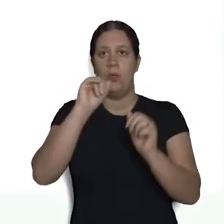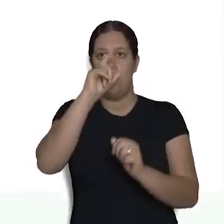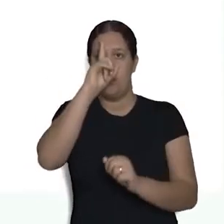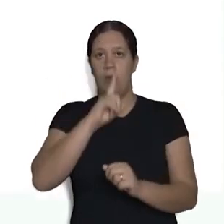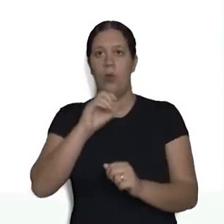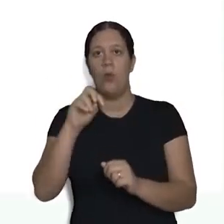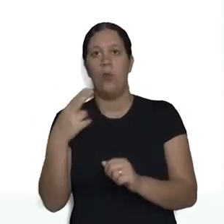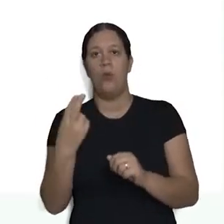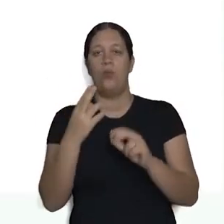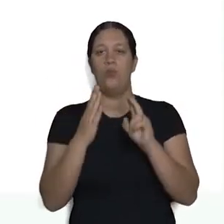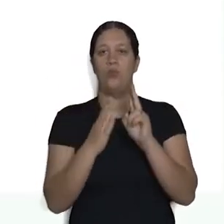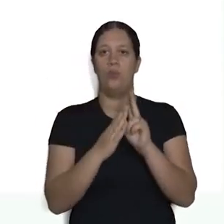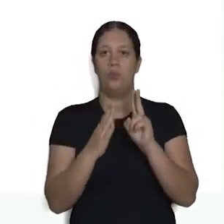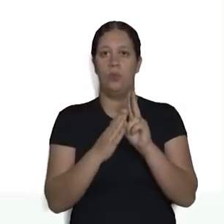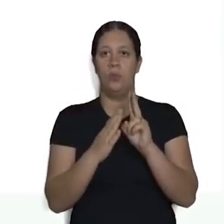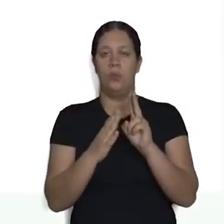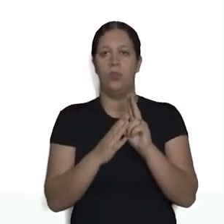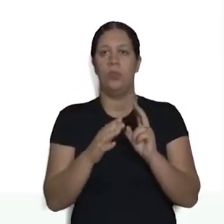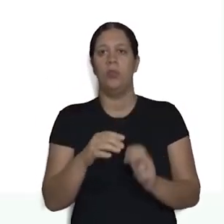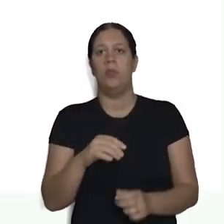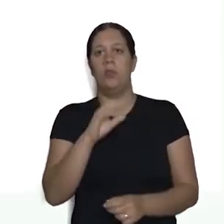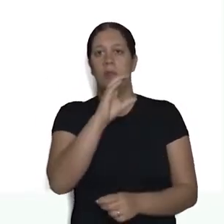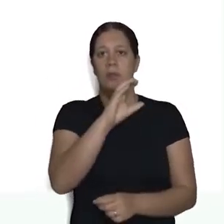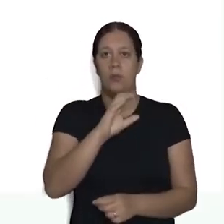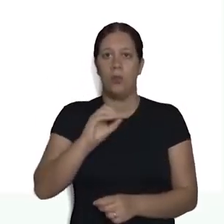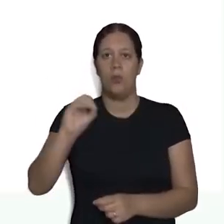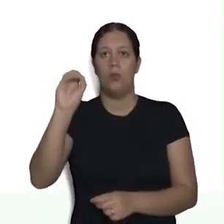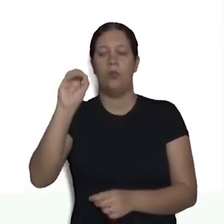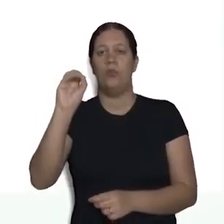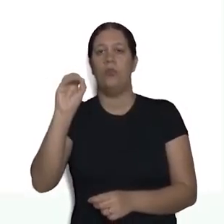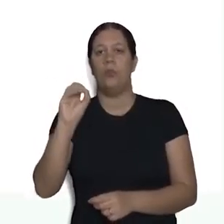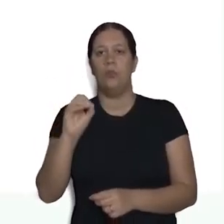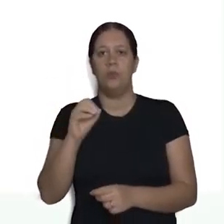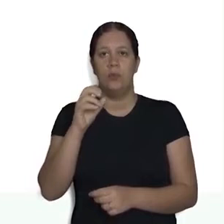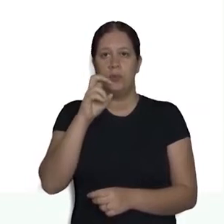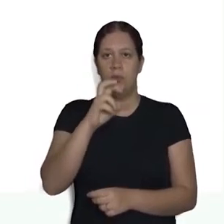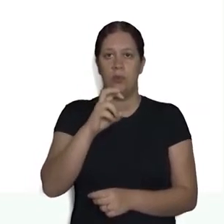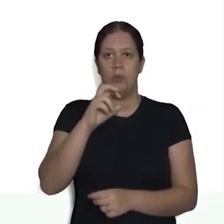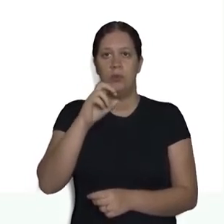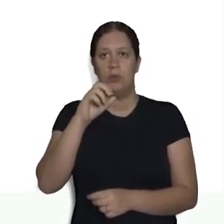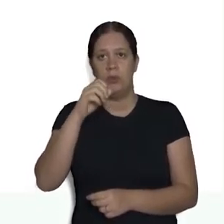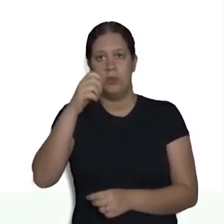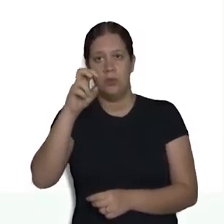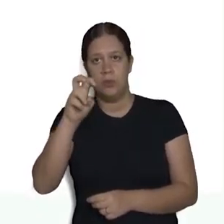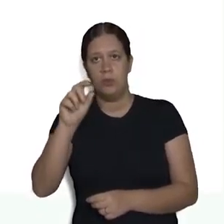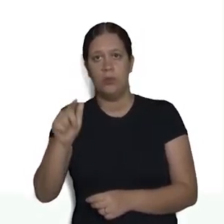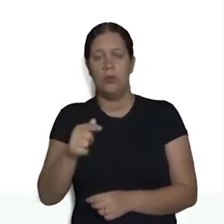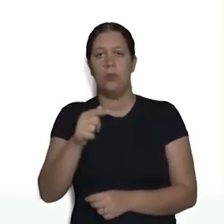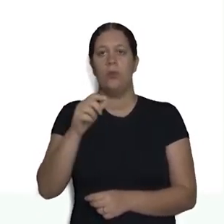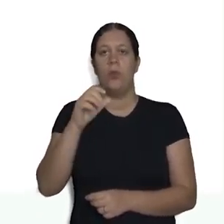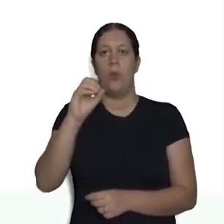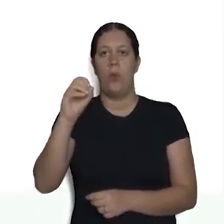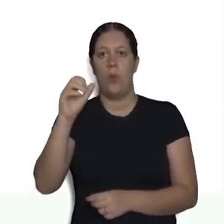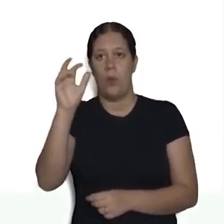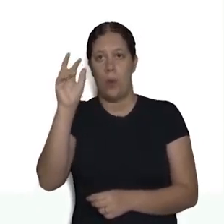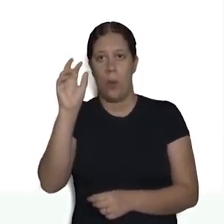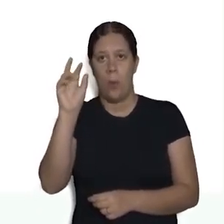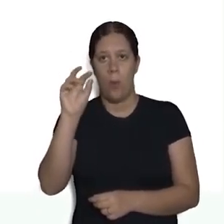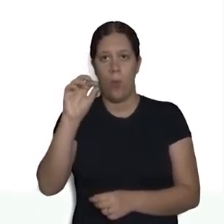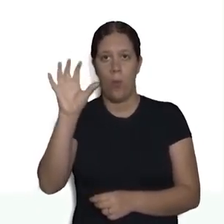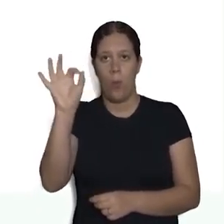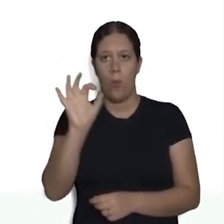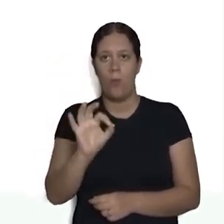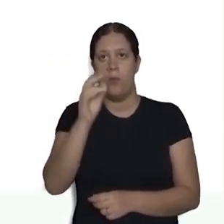ou indígenas. E no Centro-Oeste brasileiro, nós temos 55,3% de pessoas que se